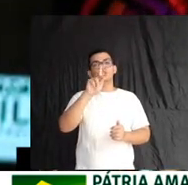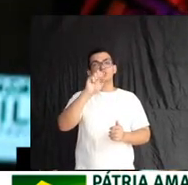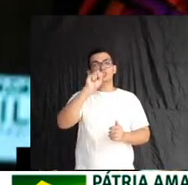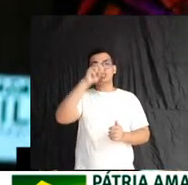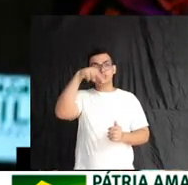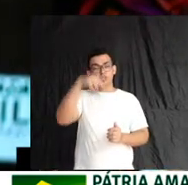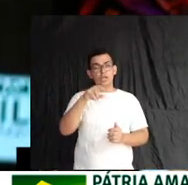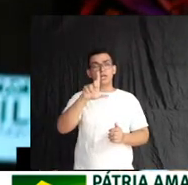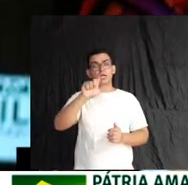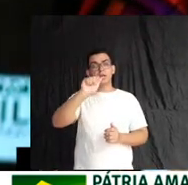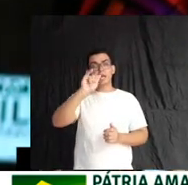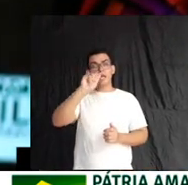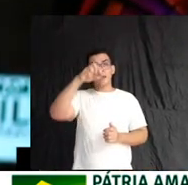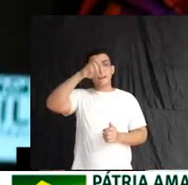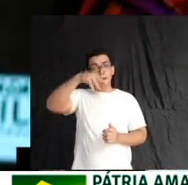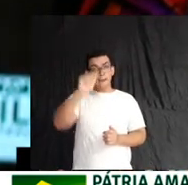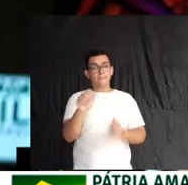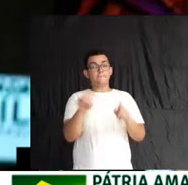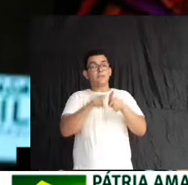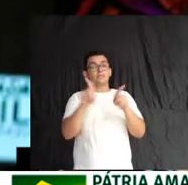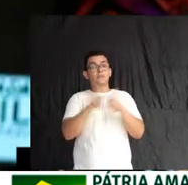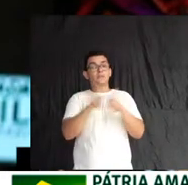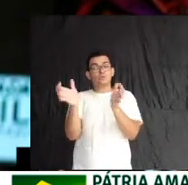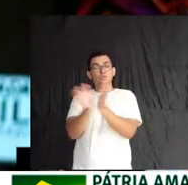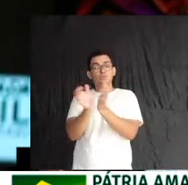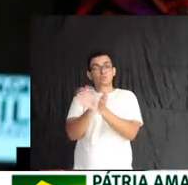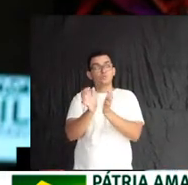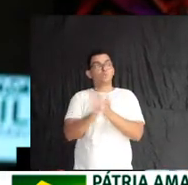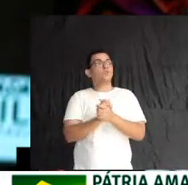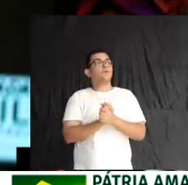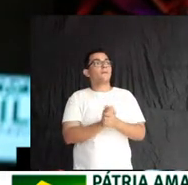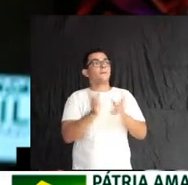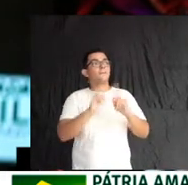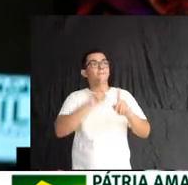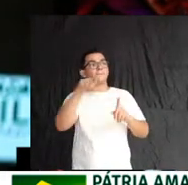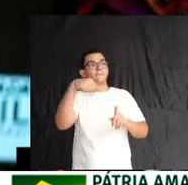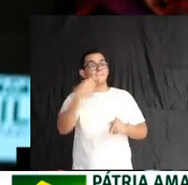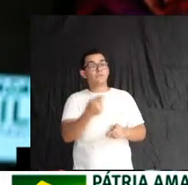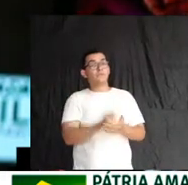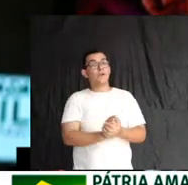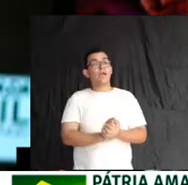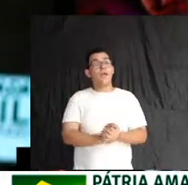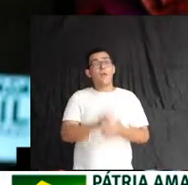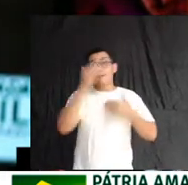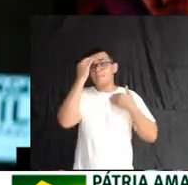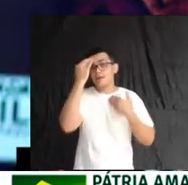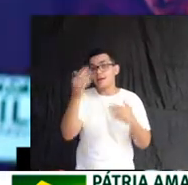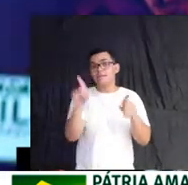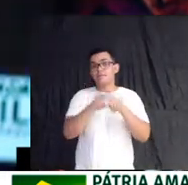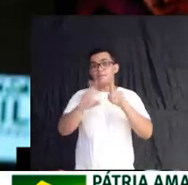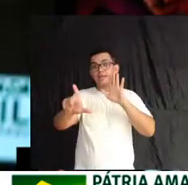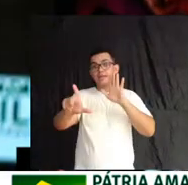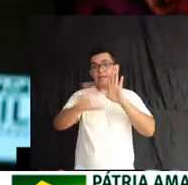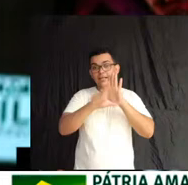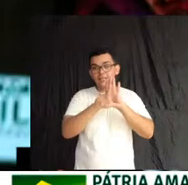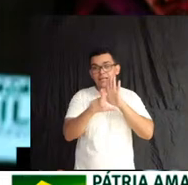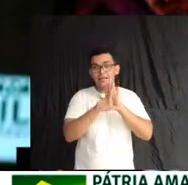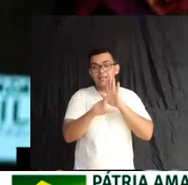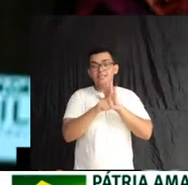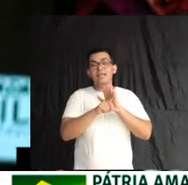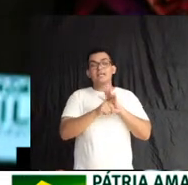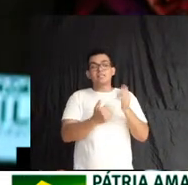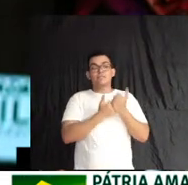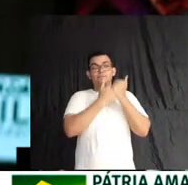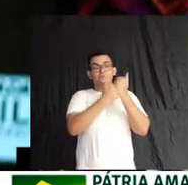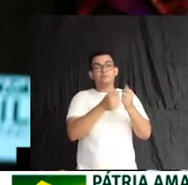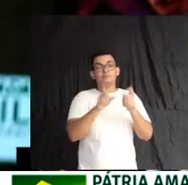companhia. Logo depois. Graças à Lei Aldir Blanc, estamos aqui. Muito obrigado, pessoal da Seja o Céu, todo mundo que nos